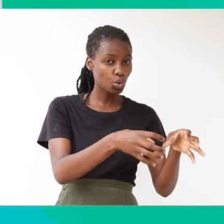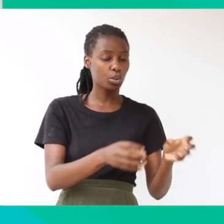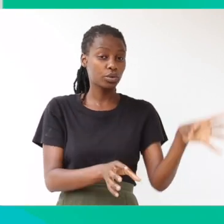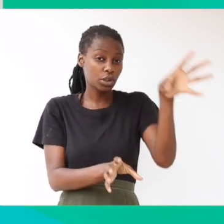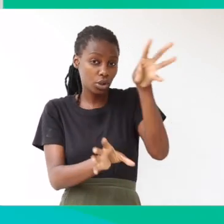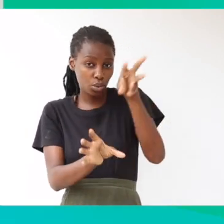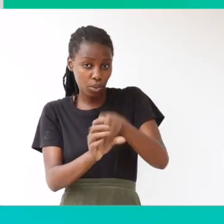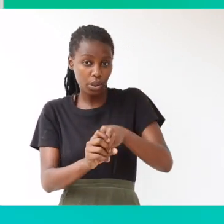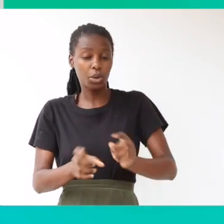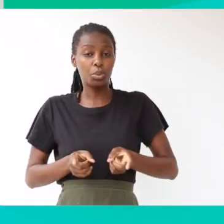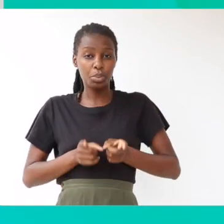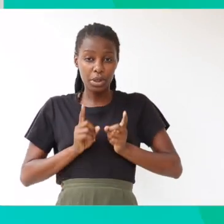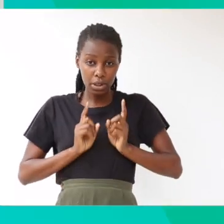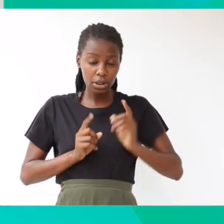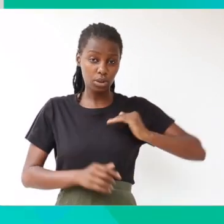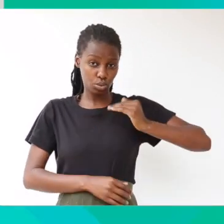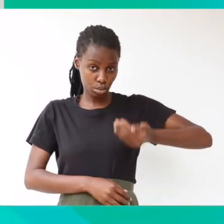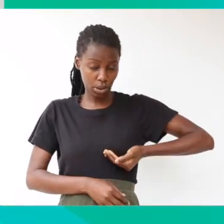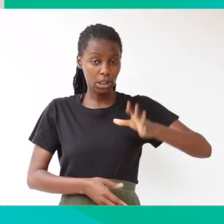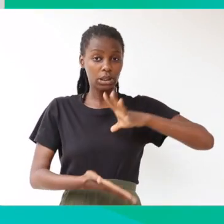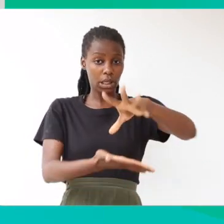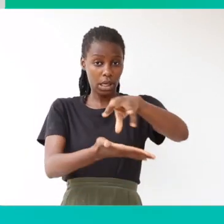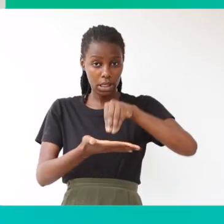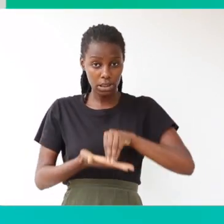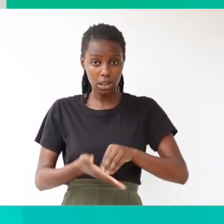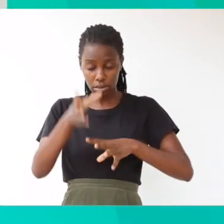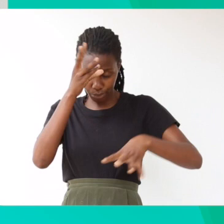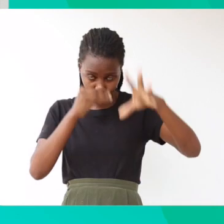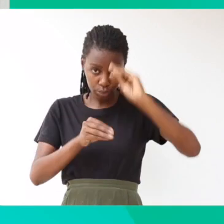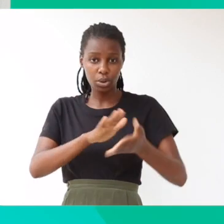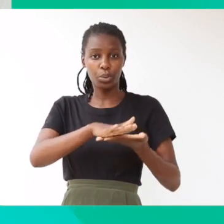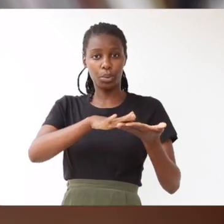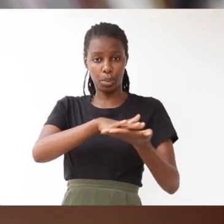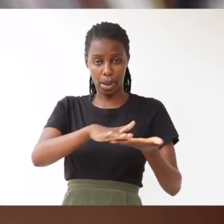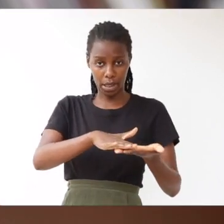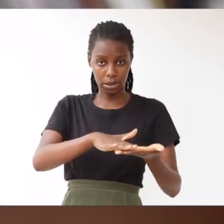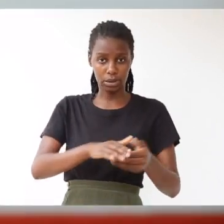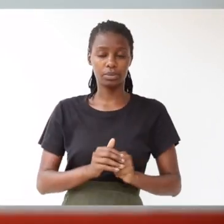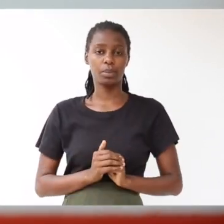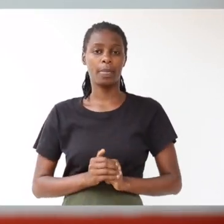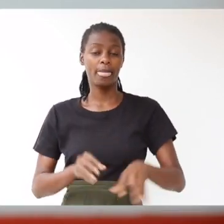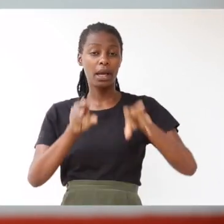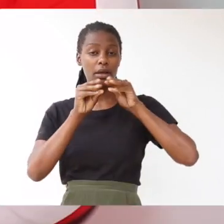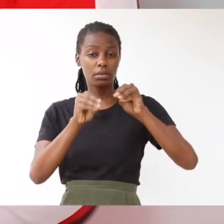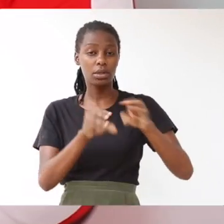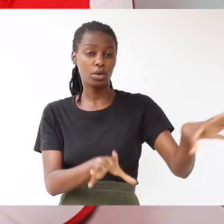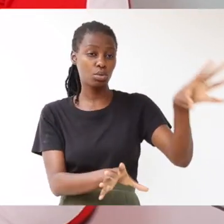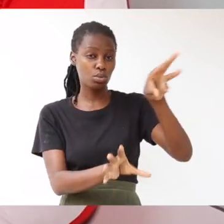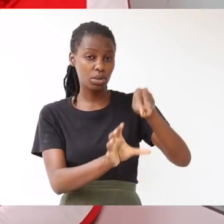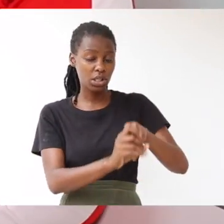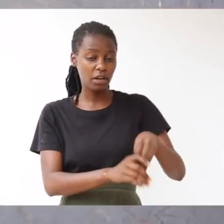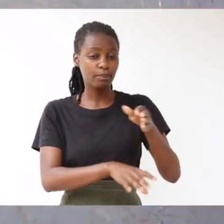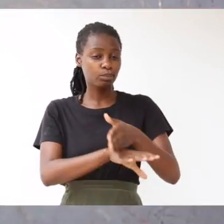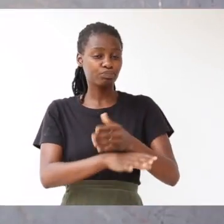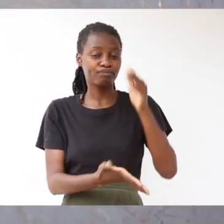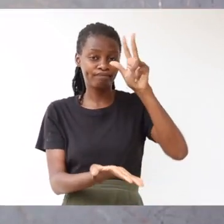desprivilegiados, incluindo meninas e mulheres, tenham acesso à educação básica. A educação inclusiva foi formalmente